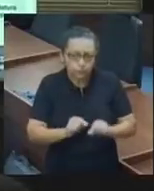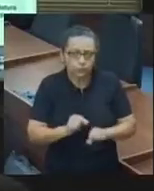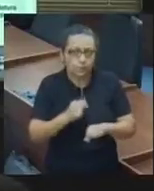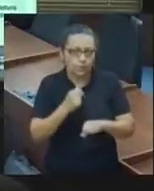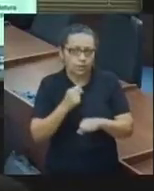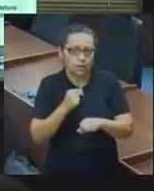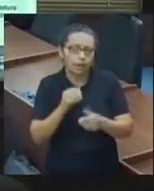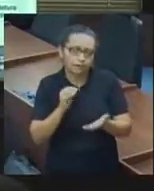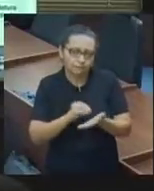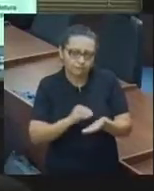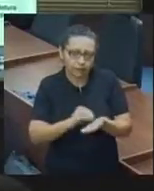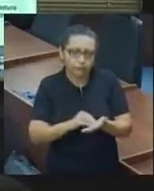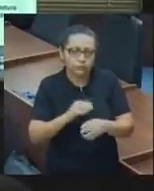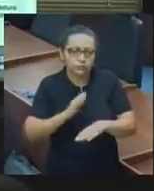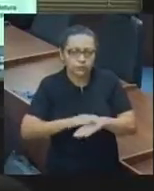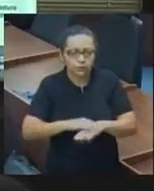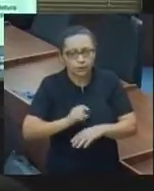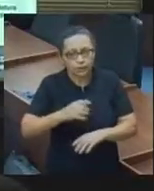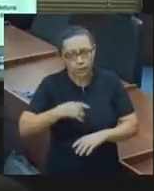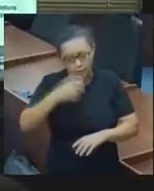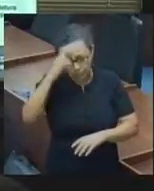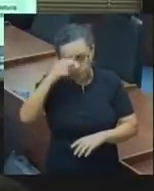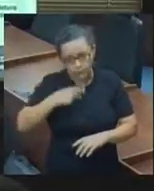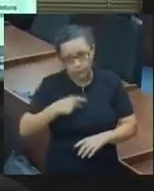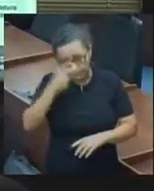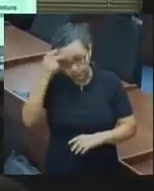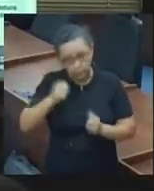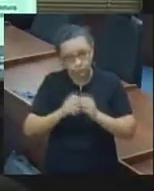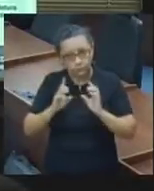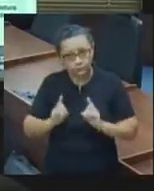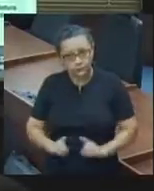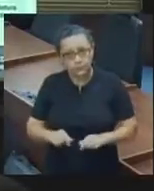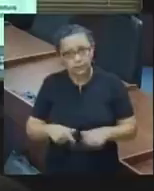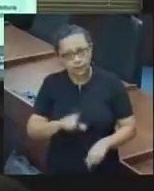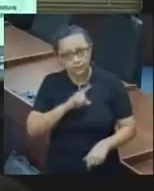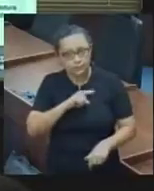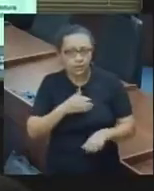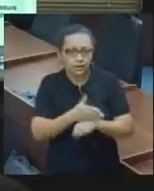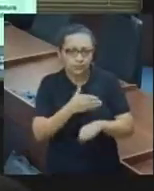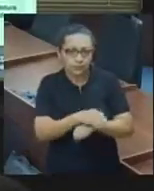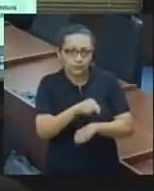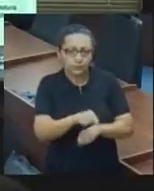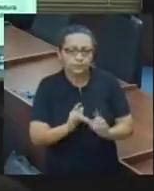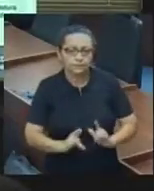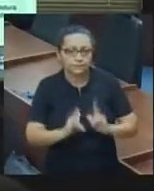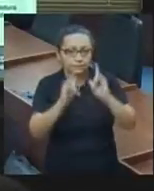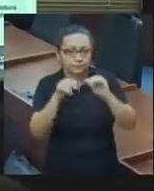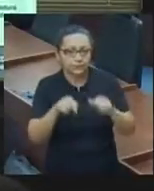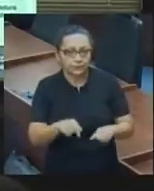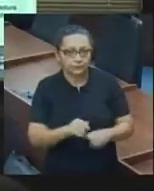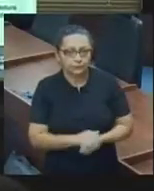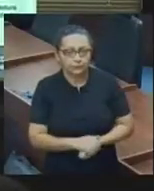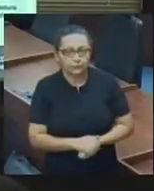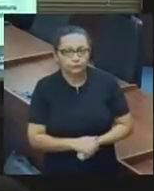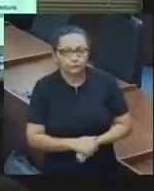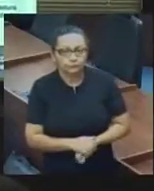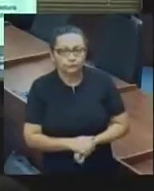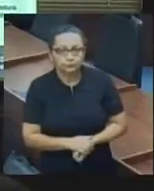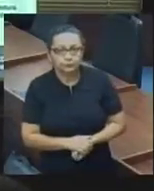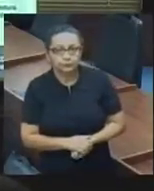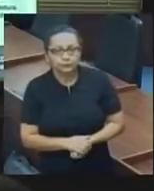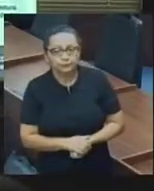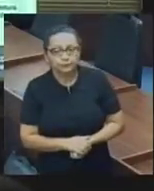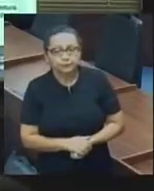autonomia para a pessoa com com deficiência têm acesso a esse esse prédio é